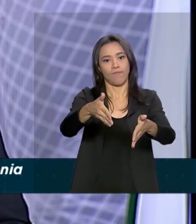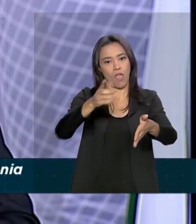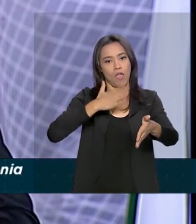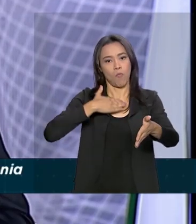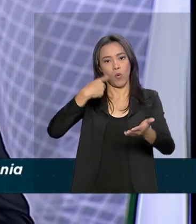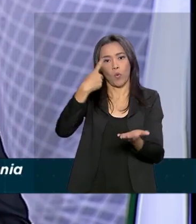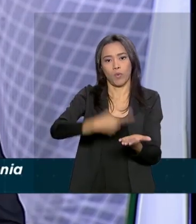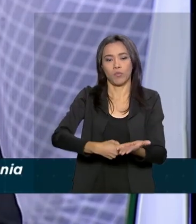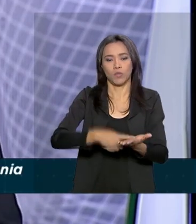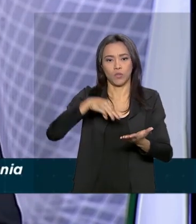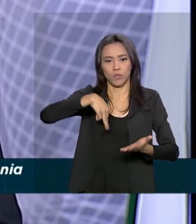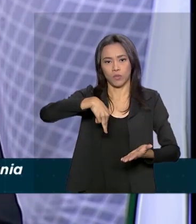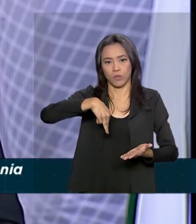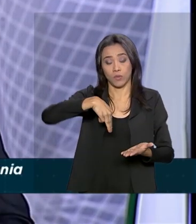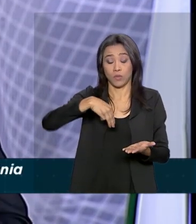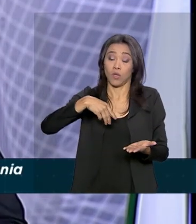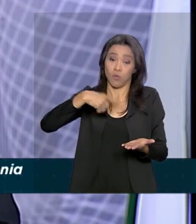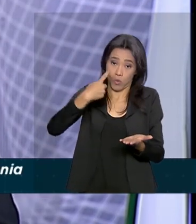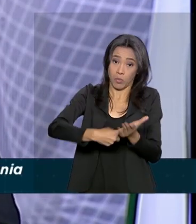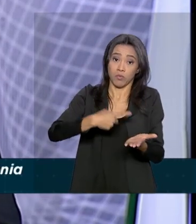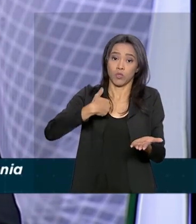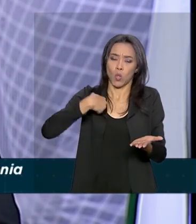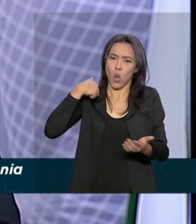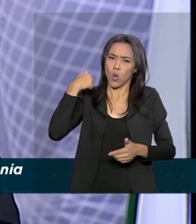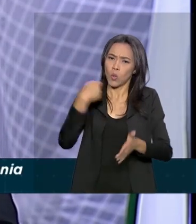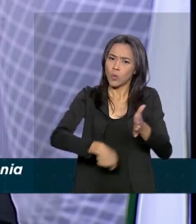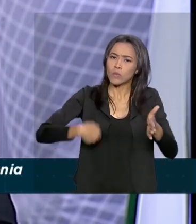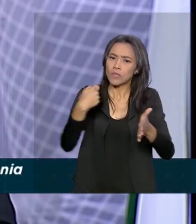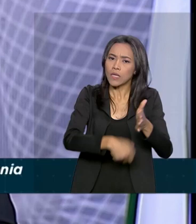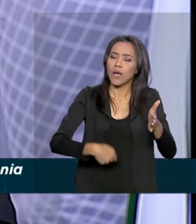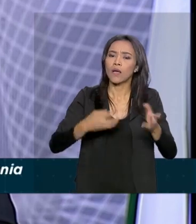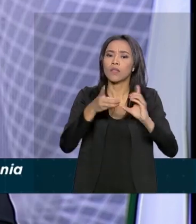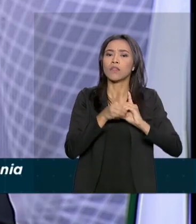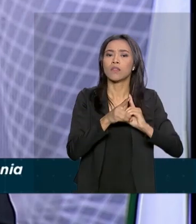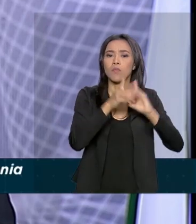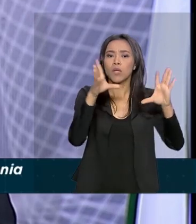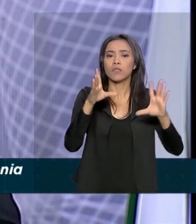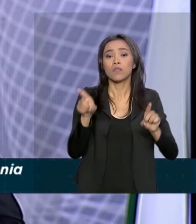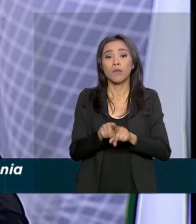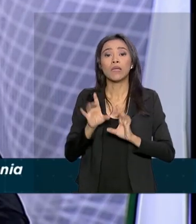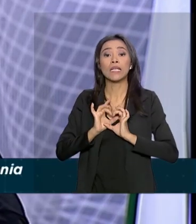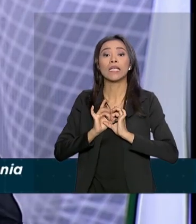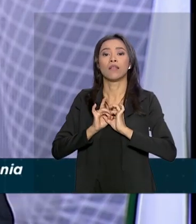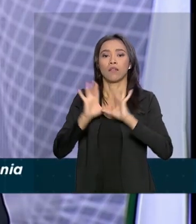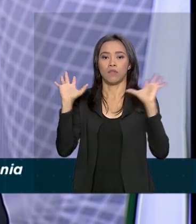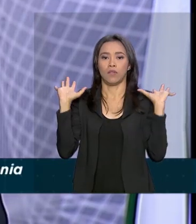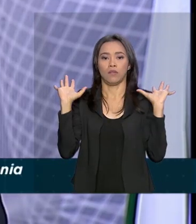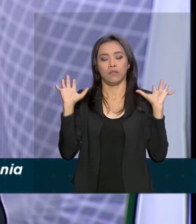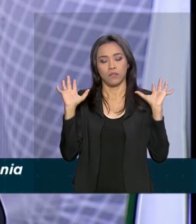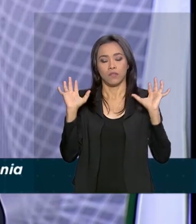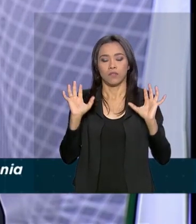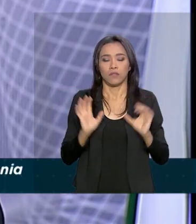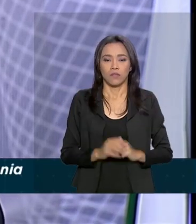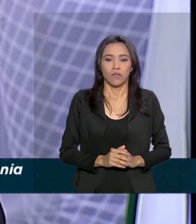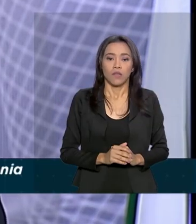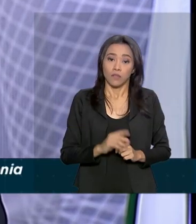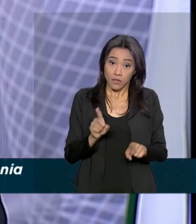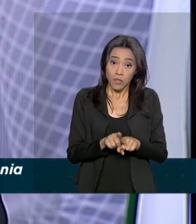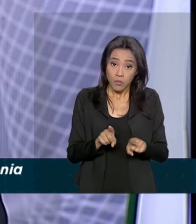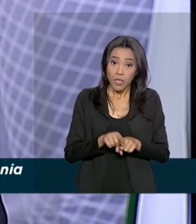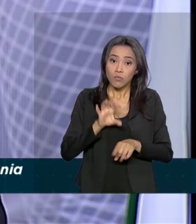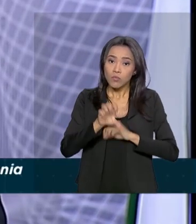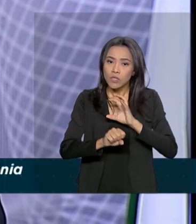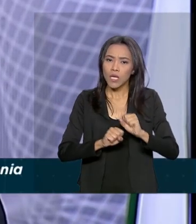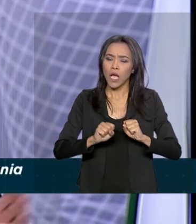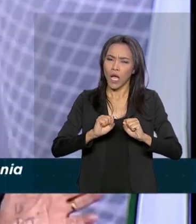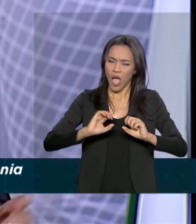compromisso, lutar também pela democracia e pela nossa liberdade, bem como buscar a